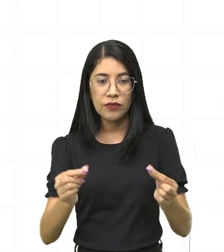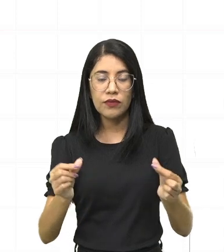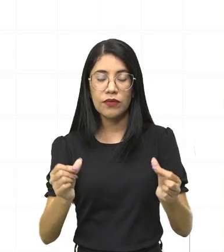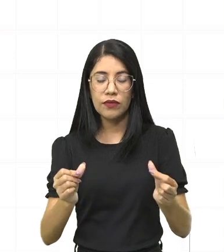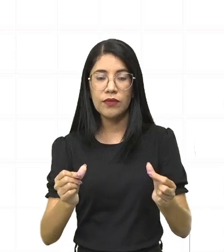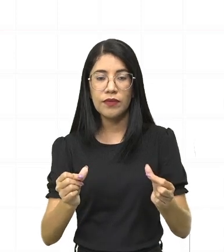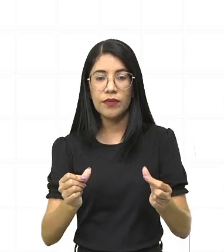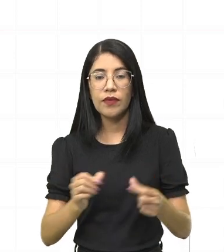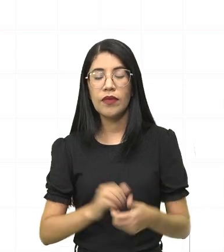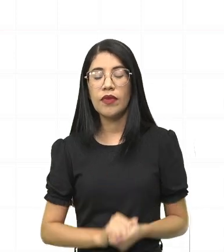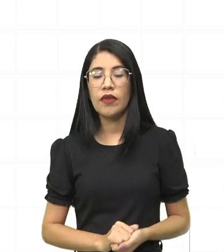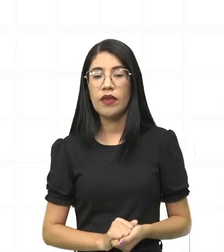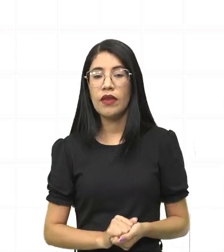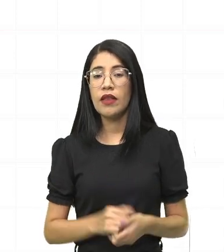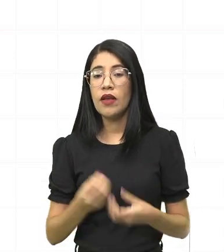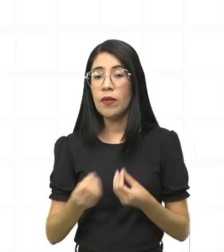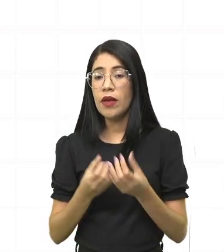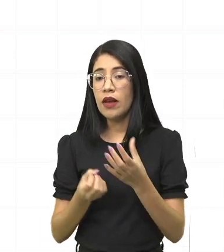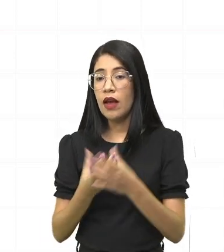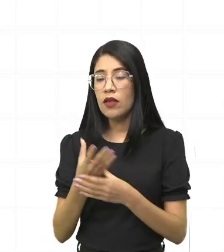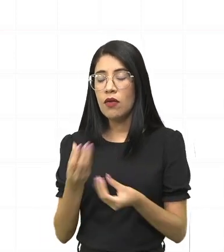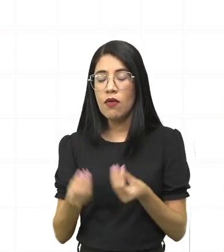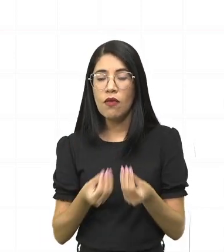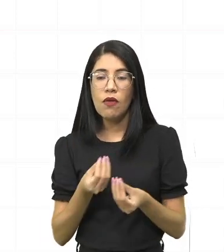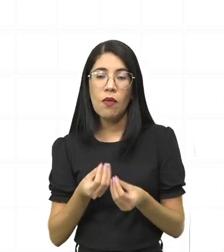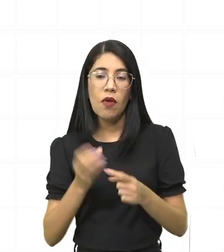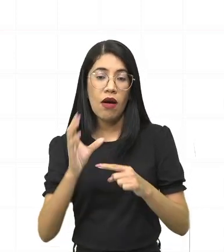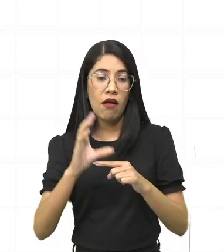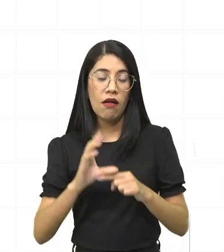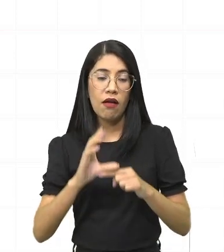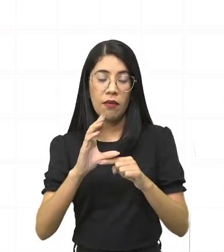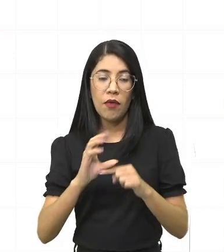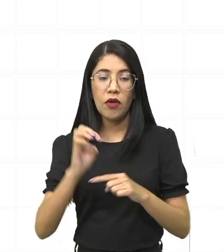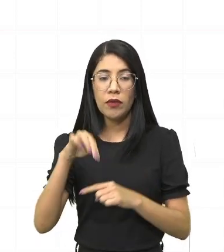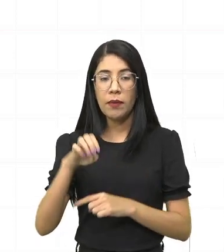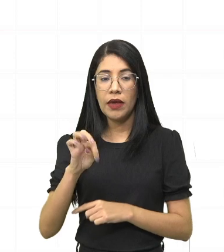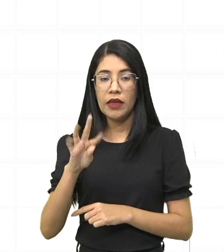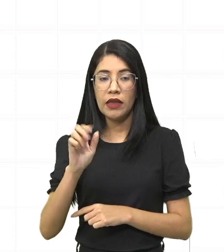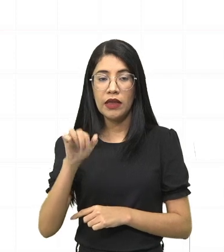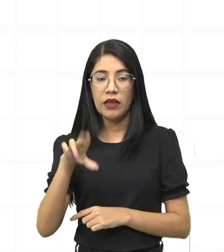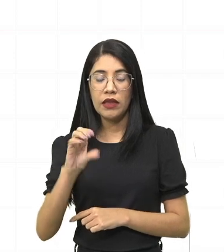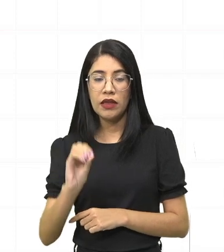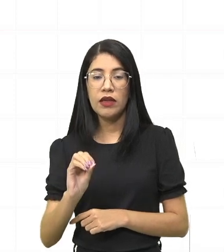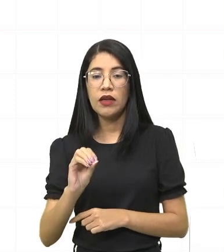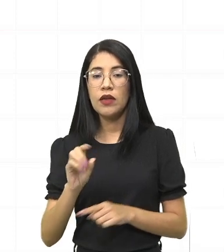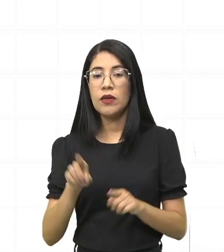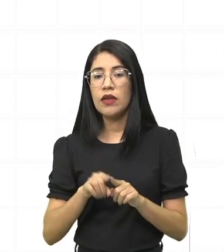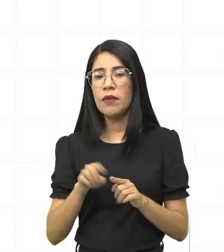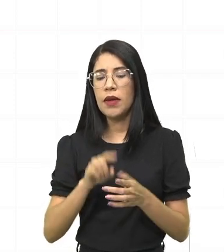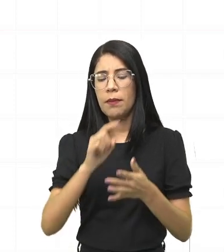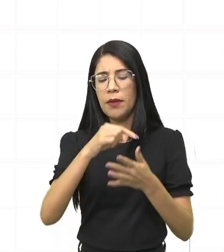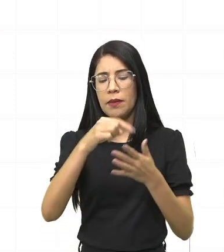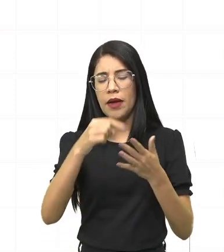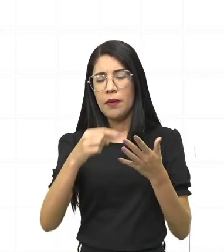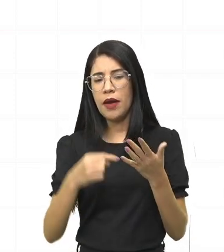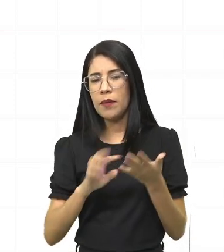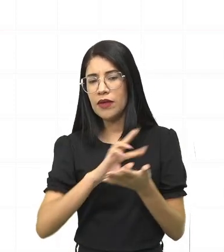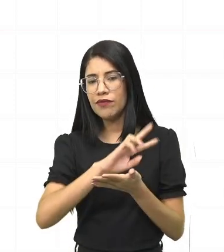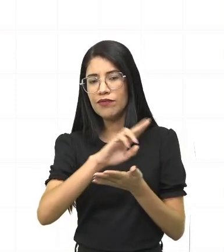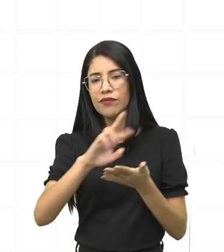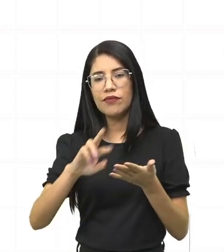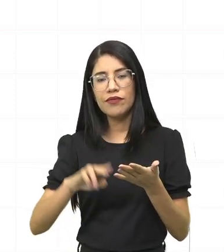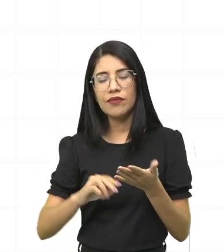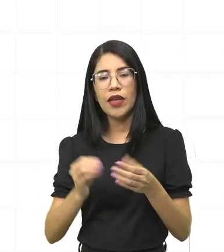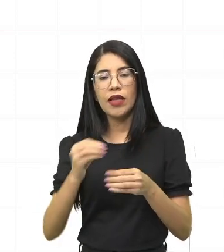orgânica, certo? Então, ele é constituído basicamente de carbono e metano, além de outros elementos aí. Então,